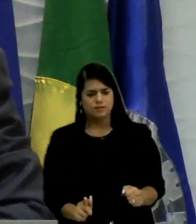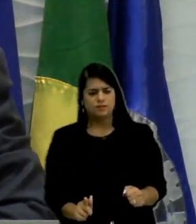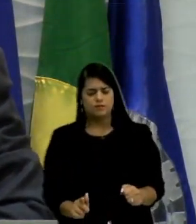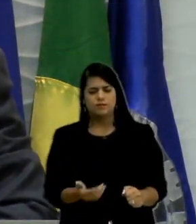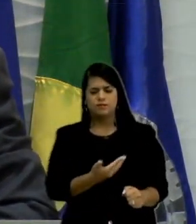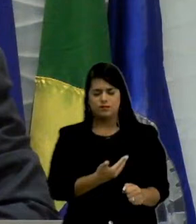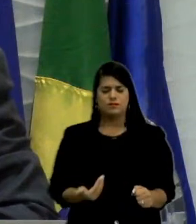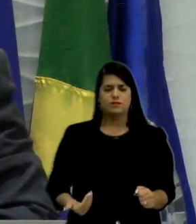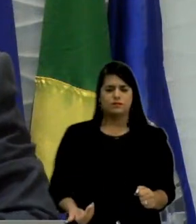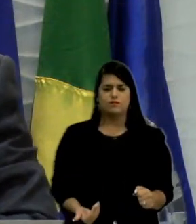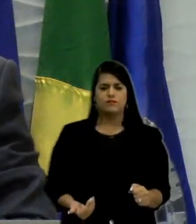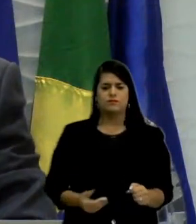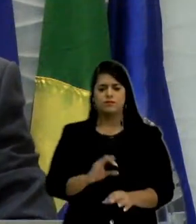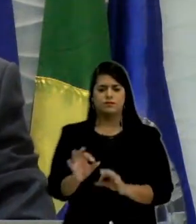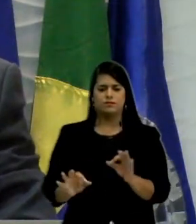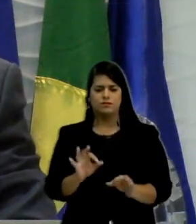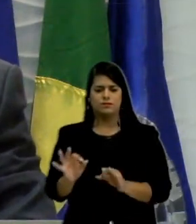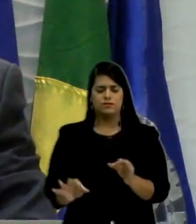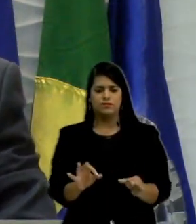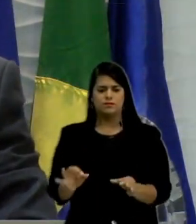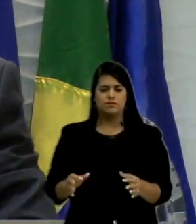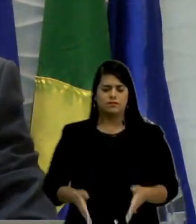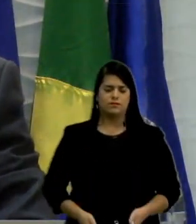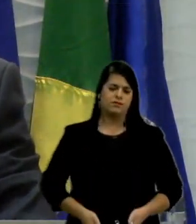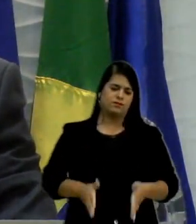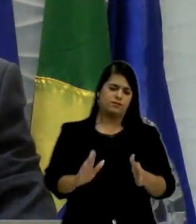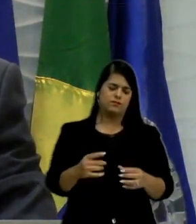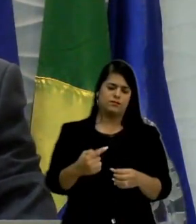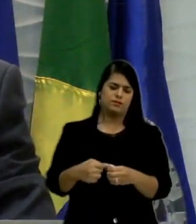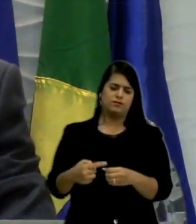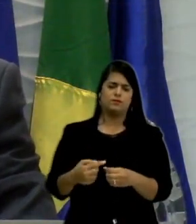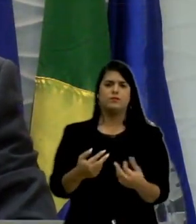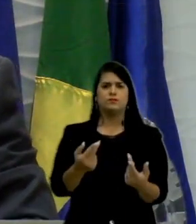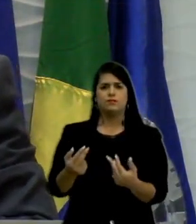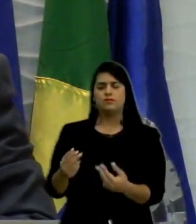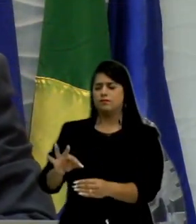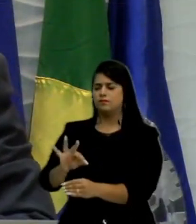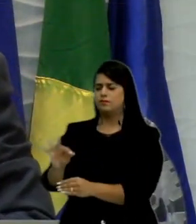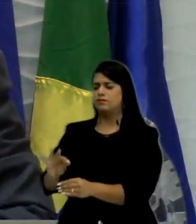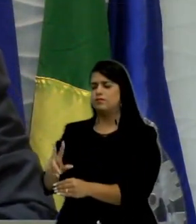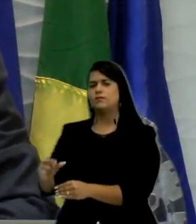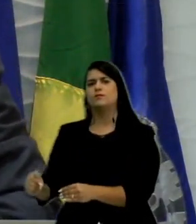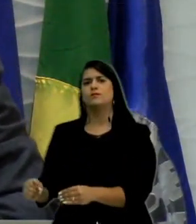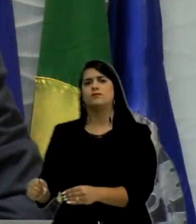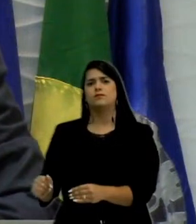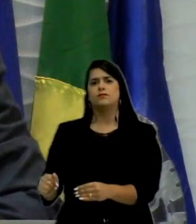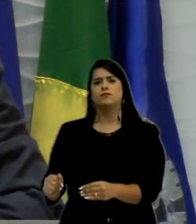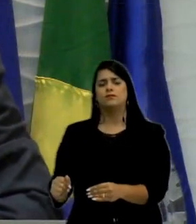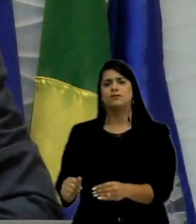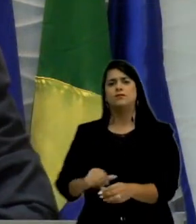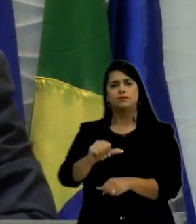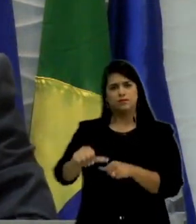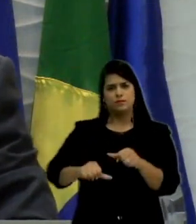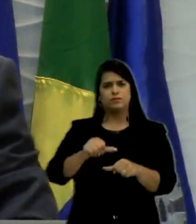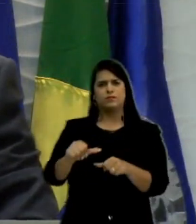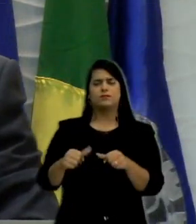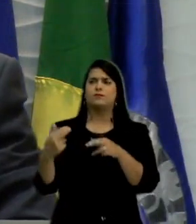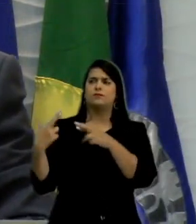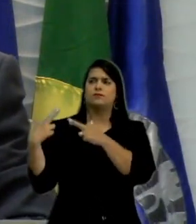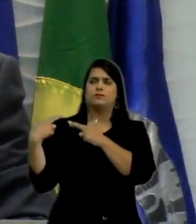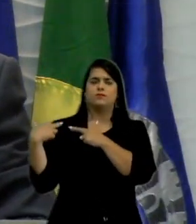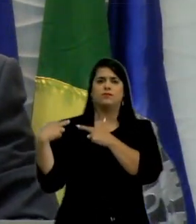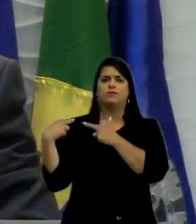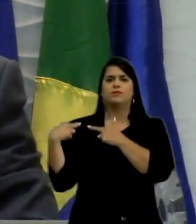para recuperar as estradas do município, tipo da Vila do Espírito Santo, transferir competência sim.